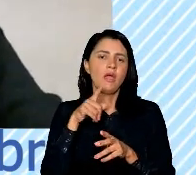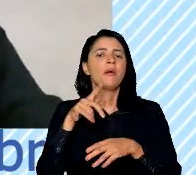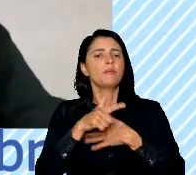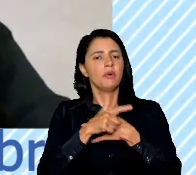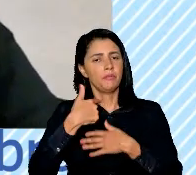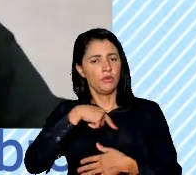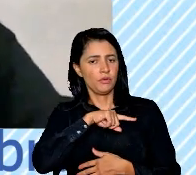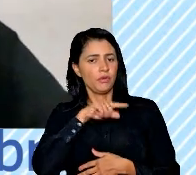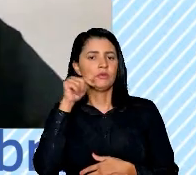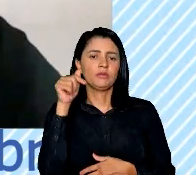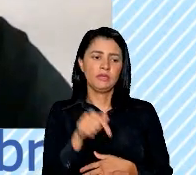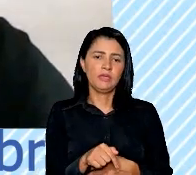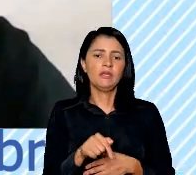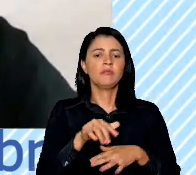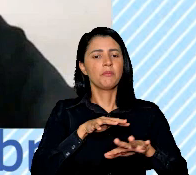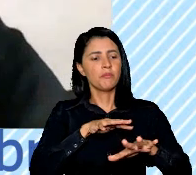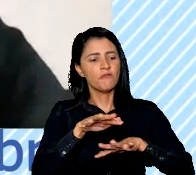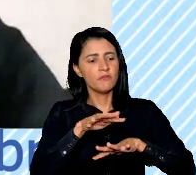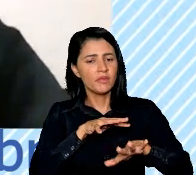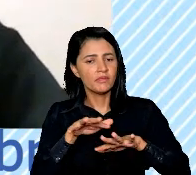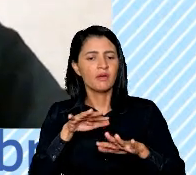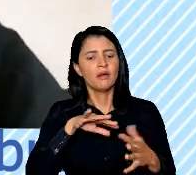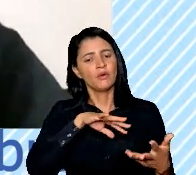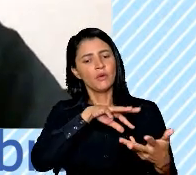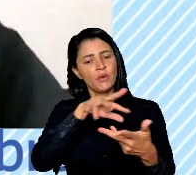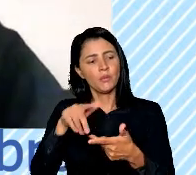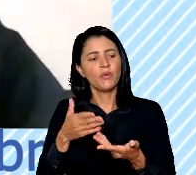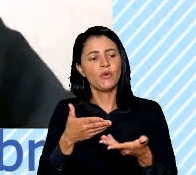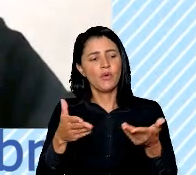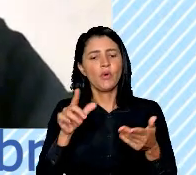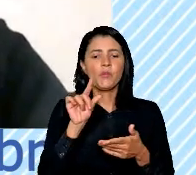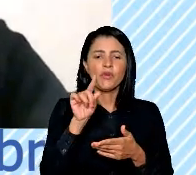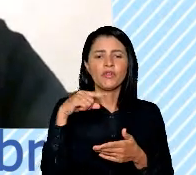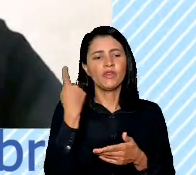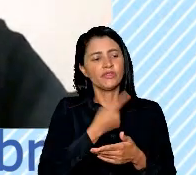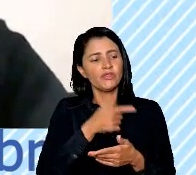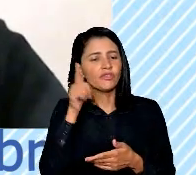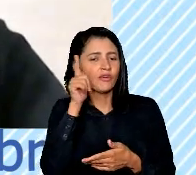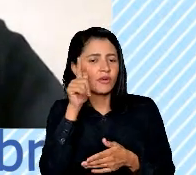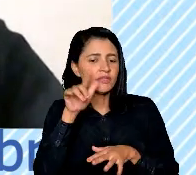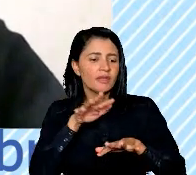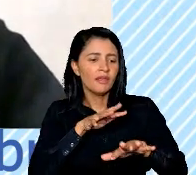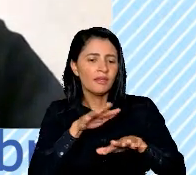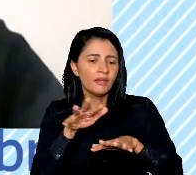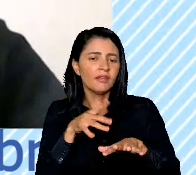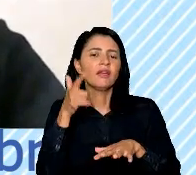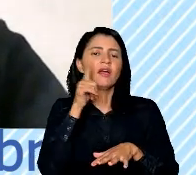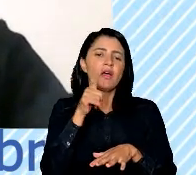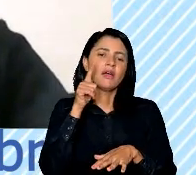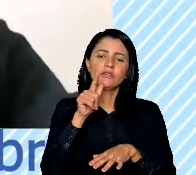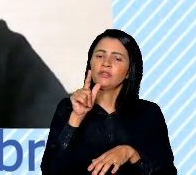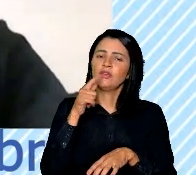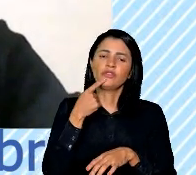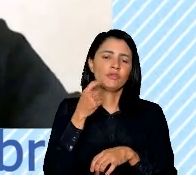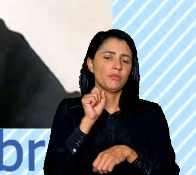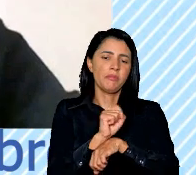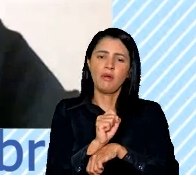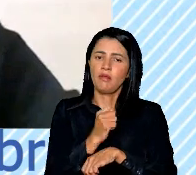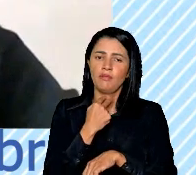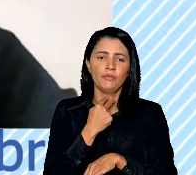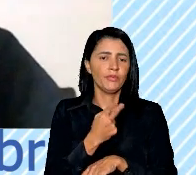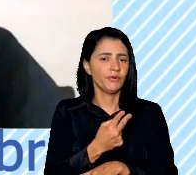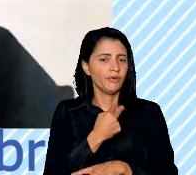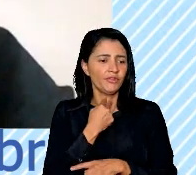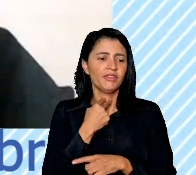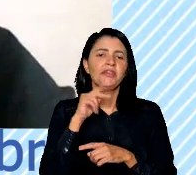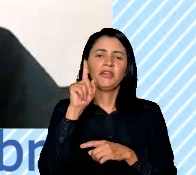aqui, de movimentar o mundo. O pouquinho que a gente consegue movimentar, a gente não pode deixar de fazer. E foi